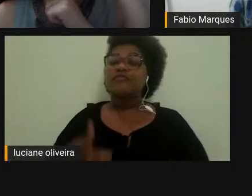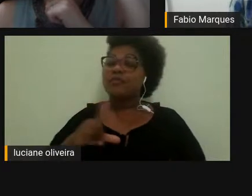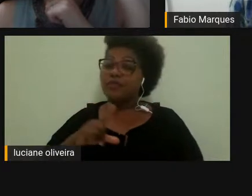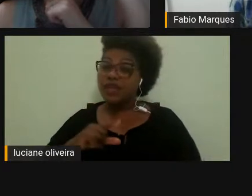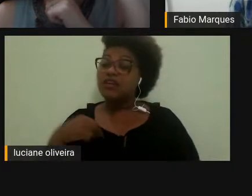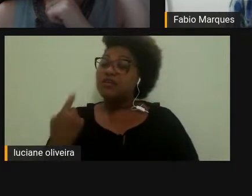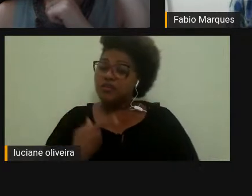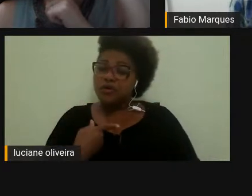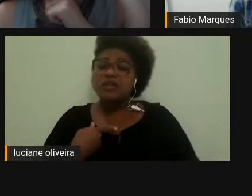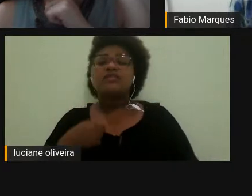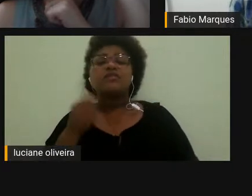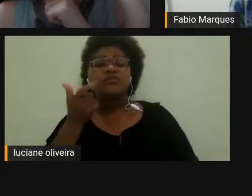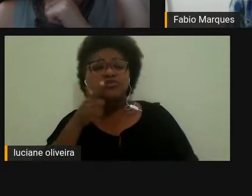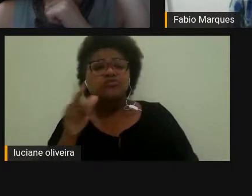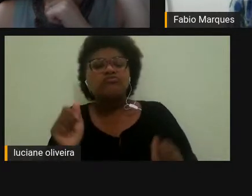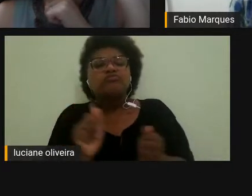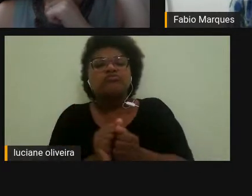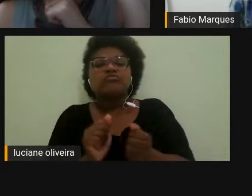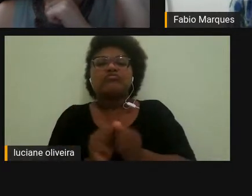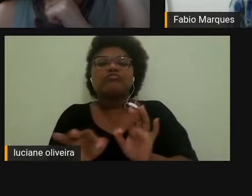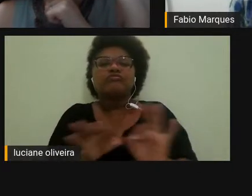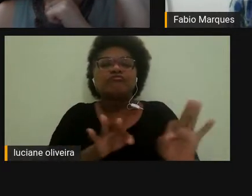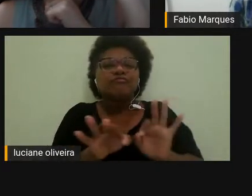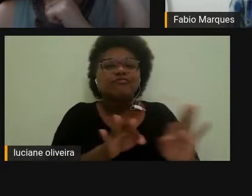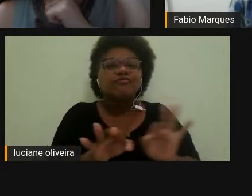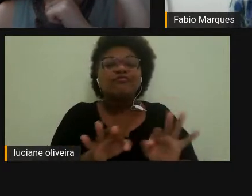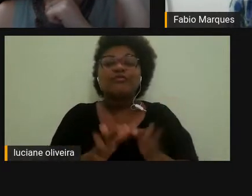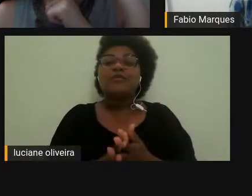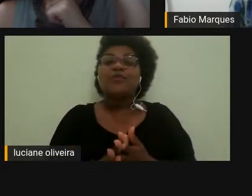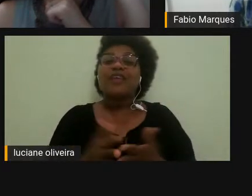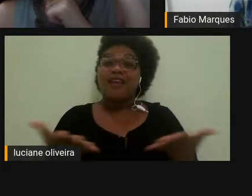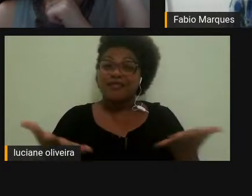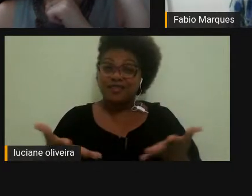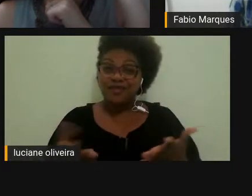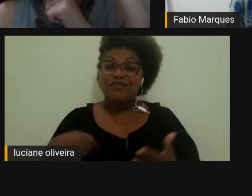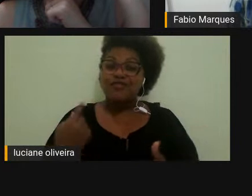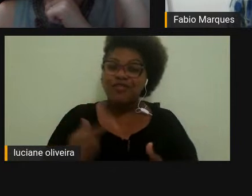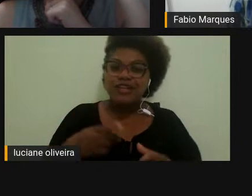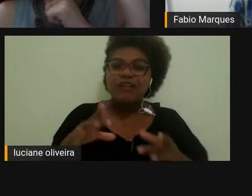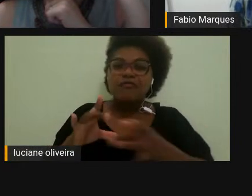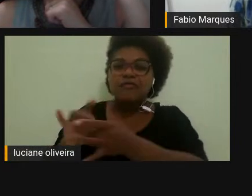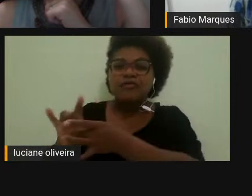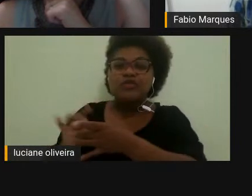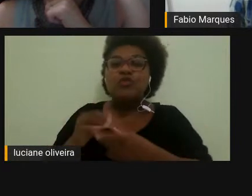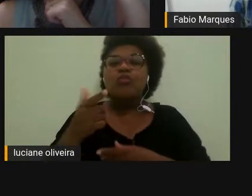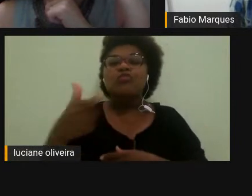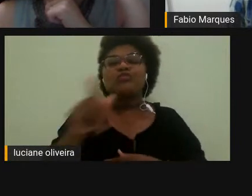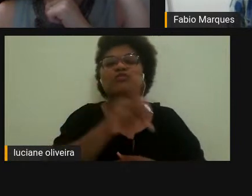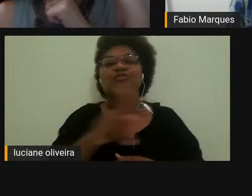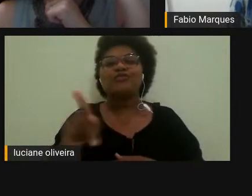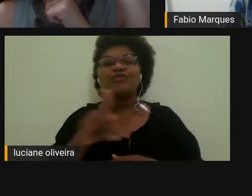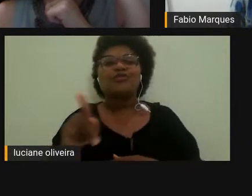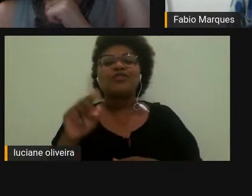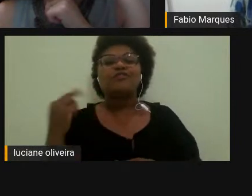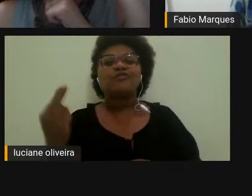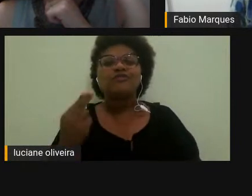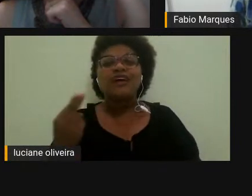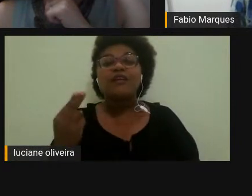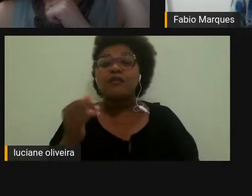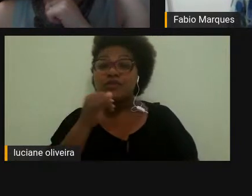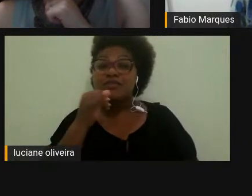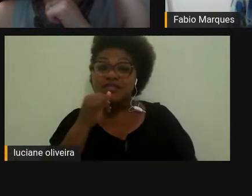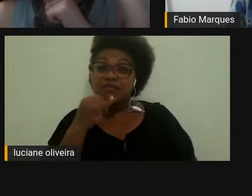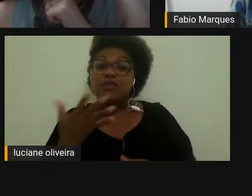e agora mesmo e estabelecer parcerias com outros professores da Universidade então Professor mesmo essa questão de